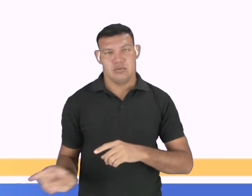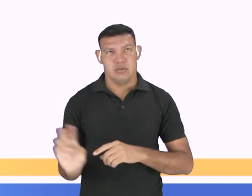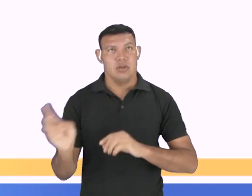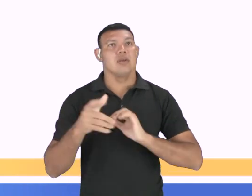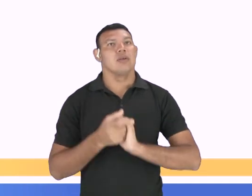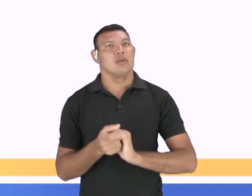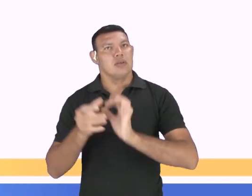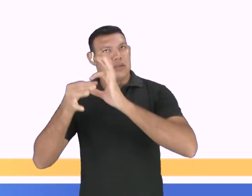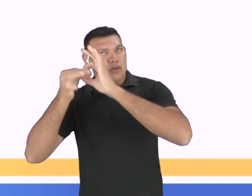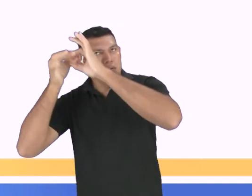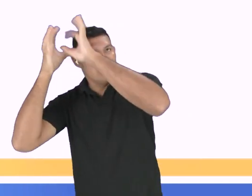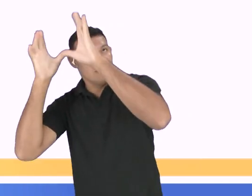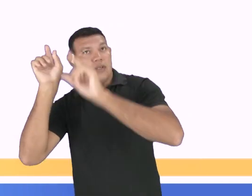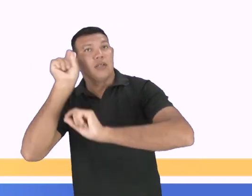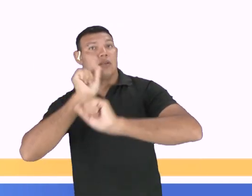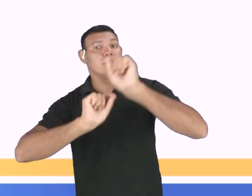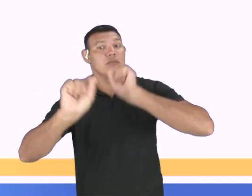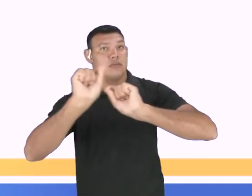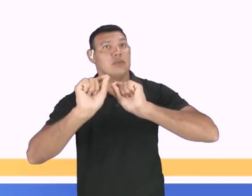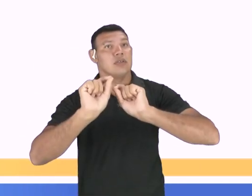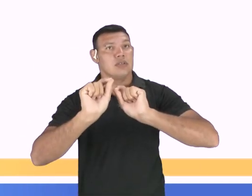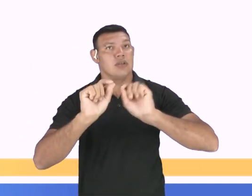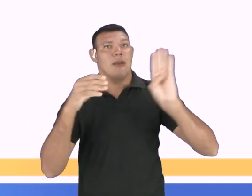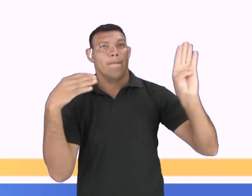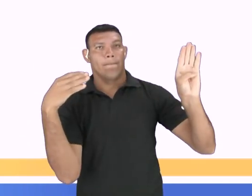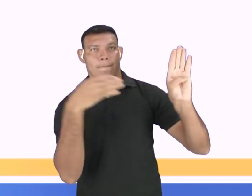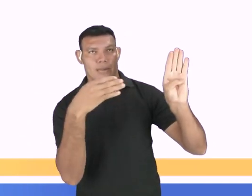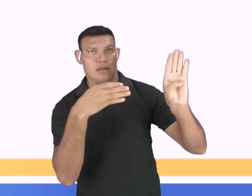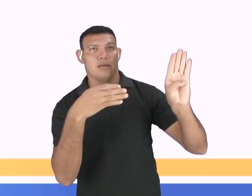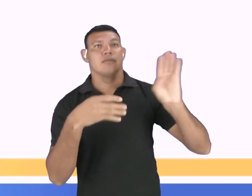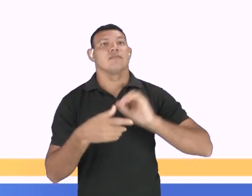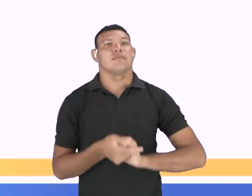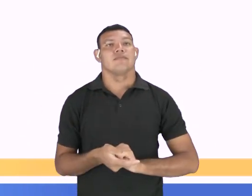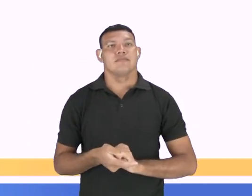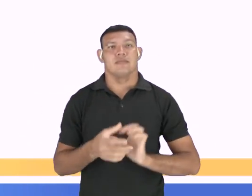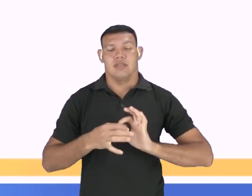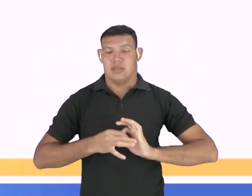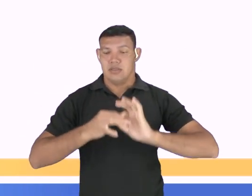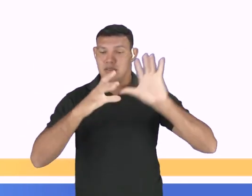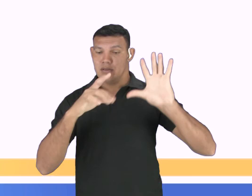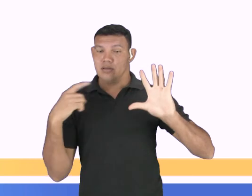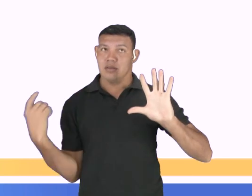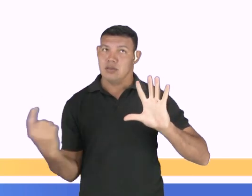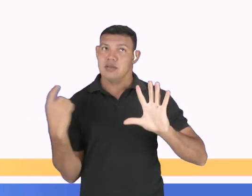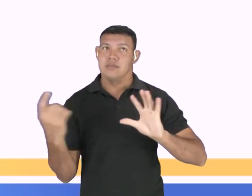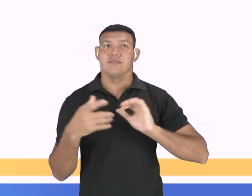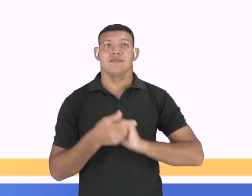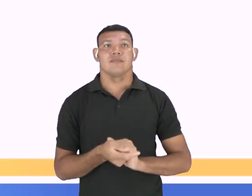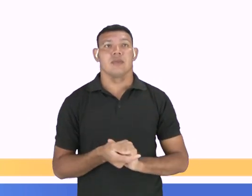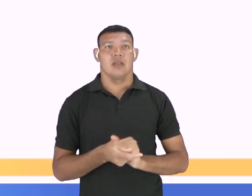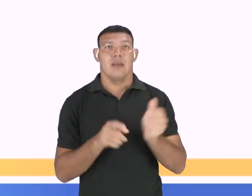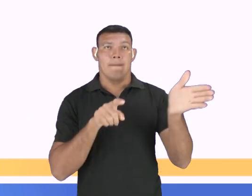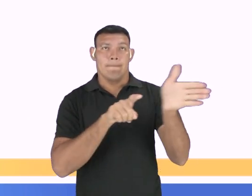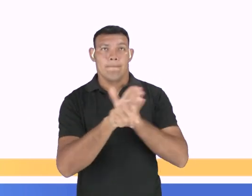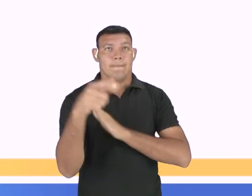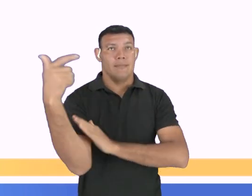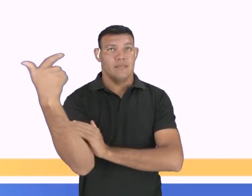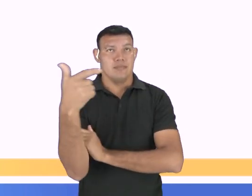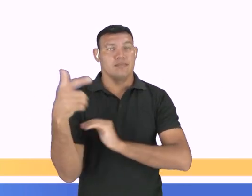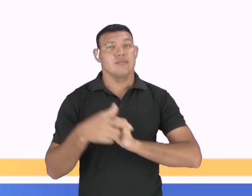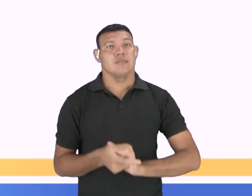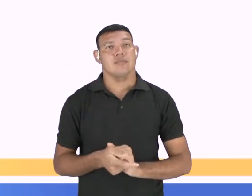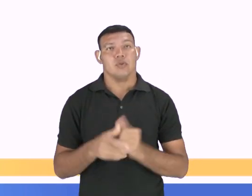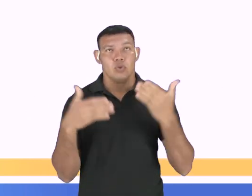é a liberdade individual, no liberalismo, né? A questão 2. A ênfase do socialismo